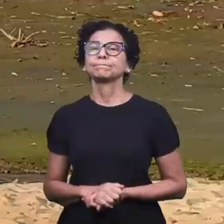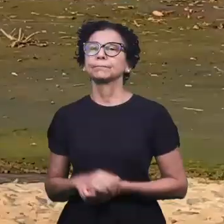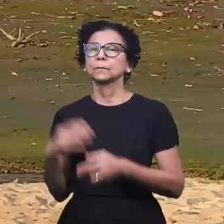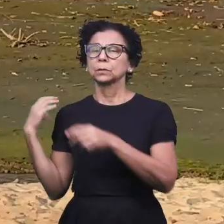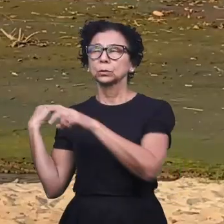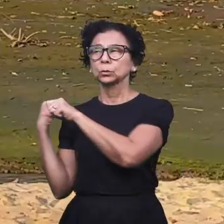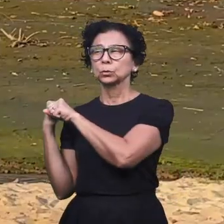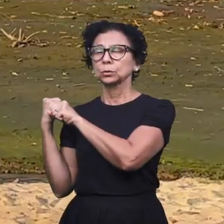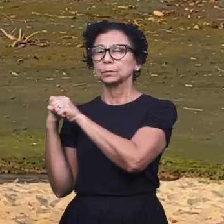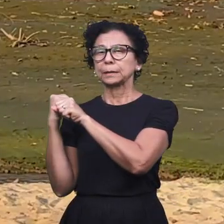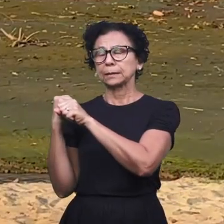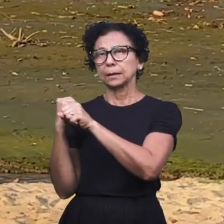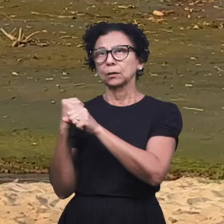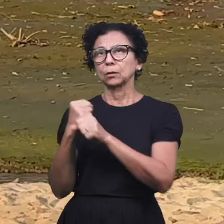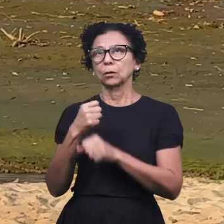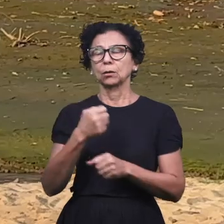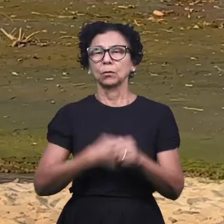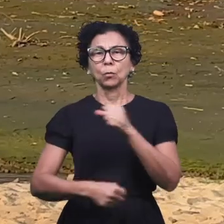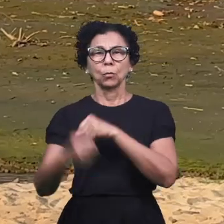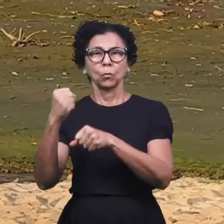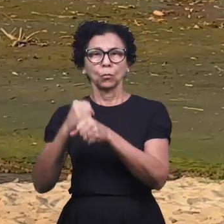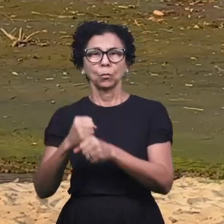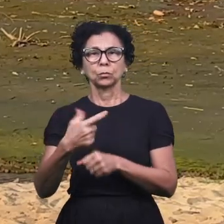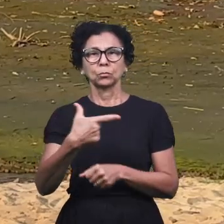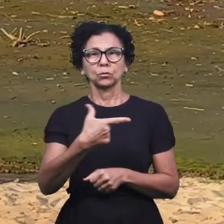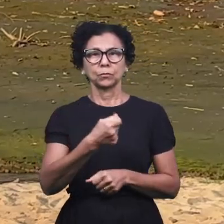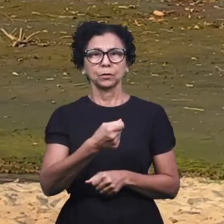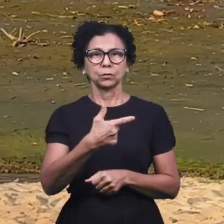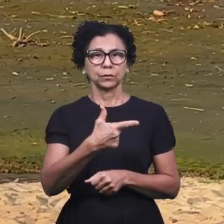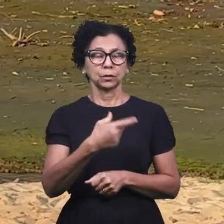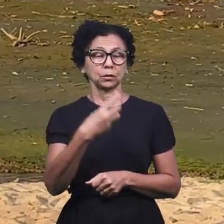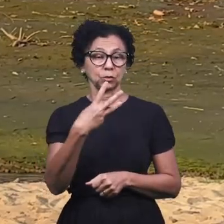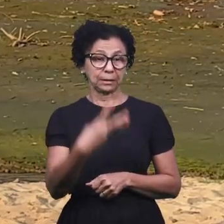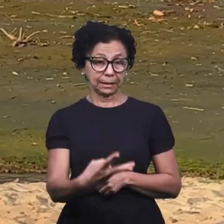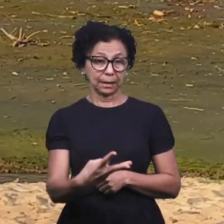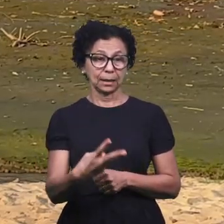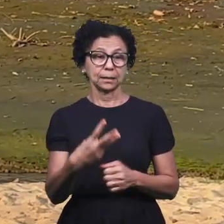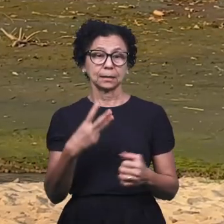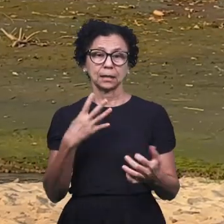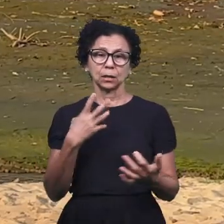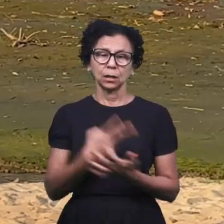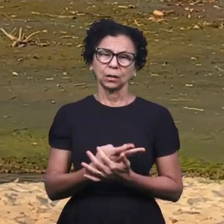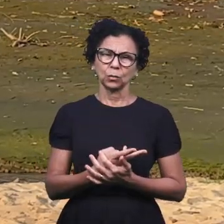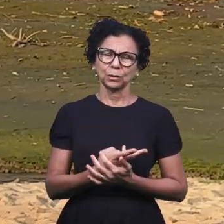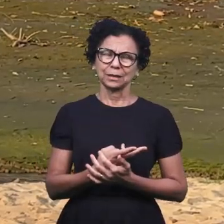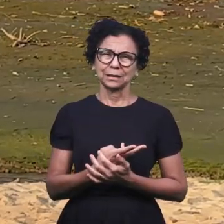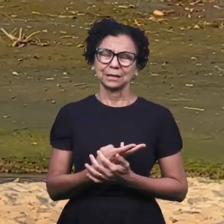anos. Olha, em 2023 a gente teve uma vazante que deu aí